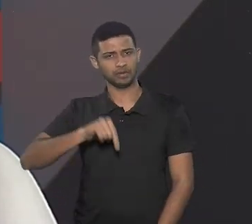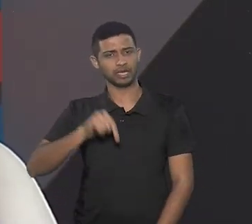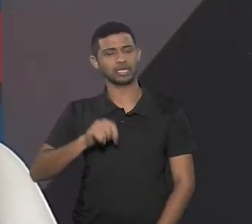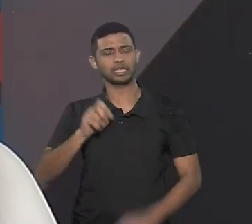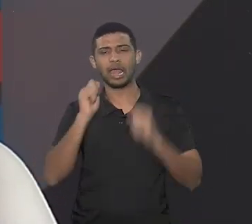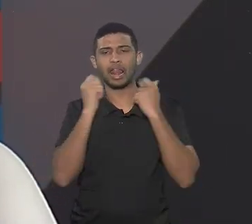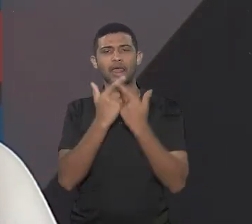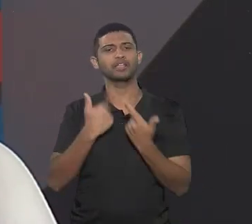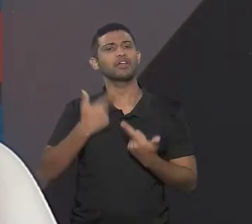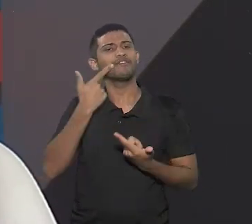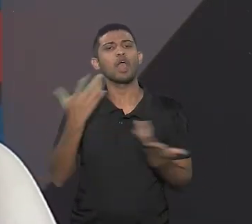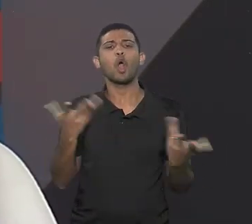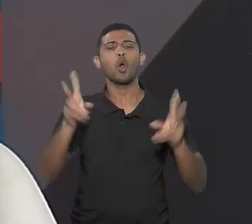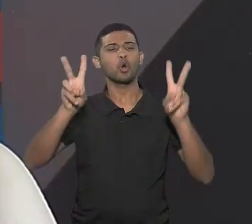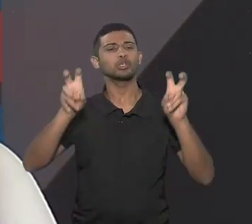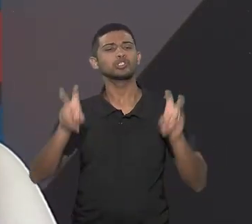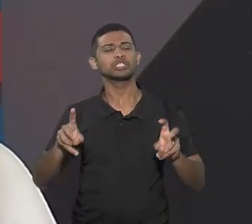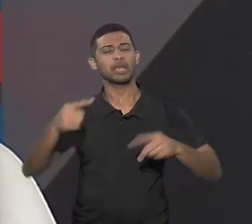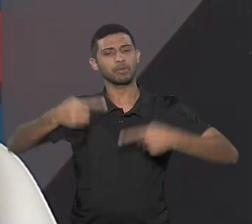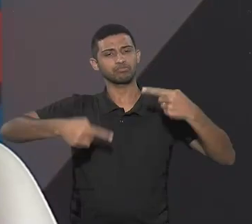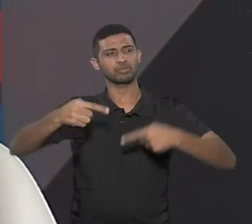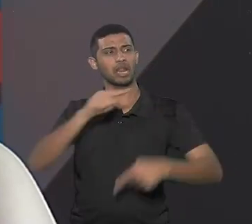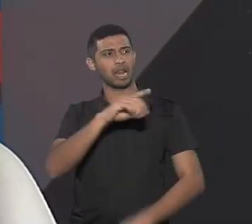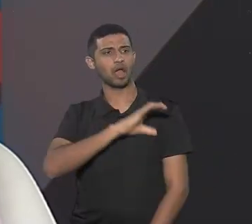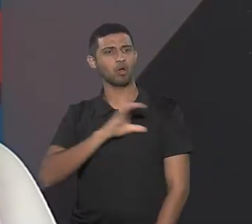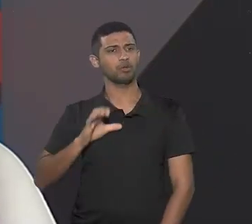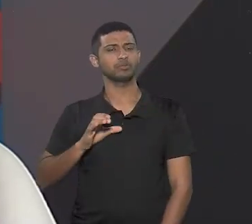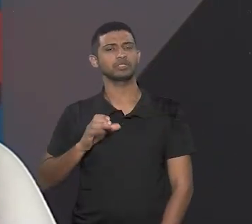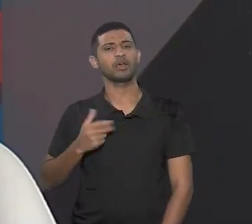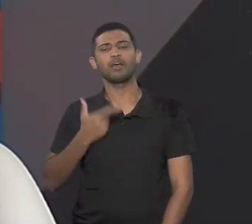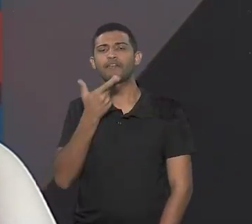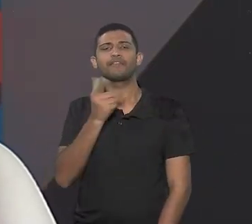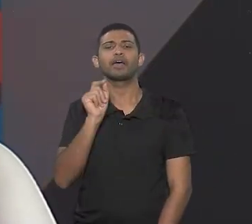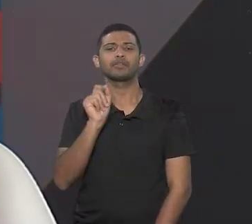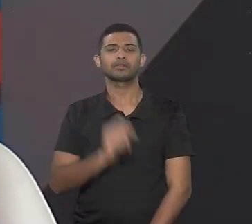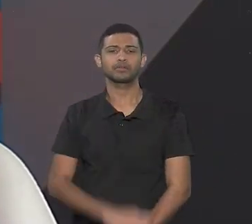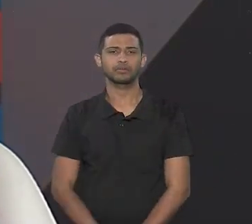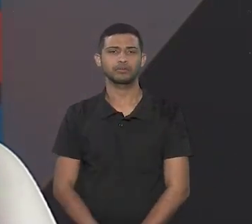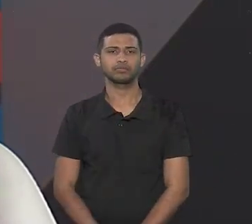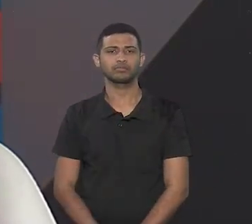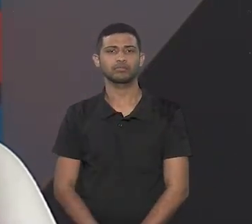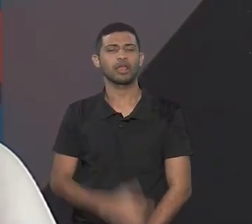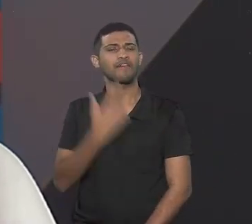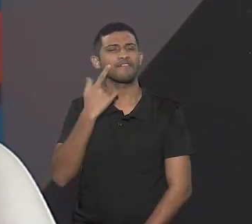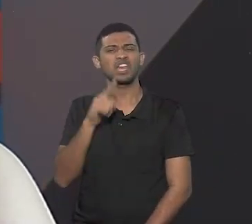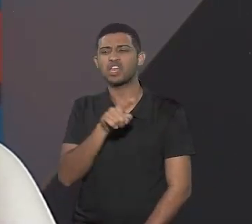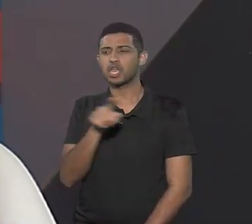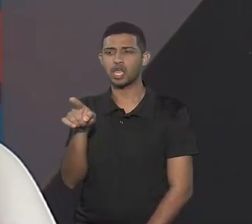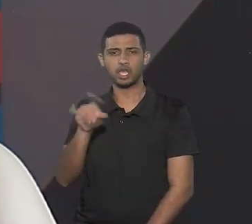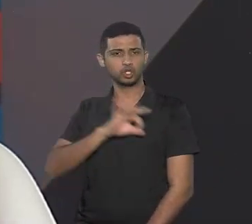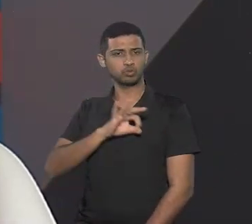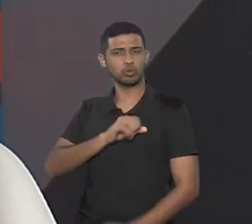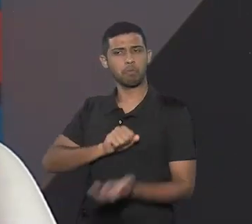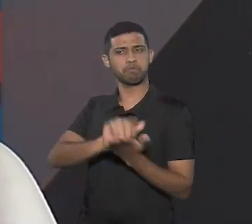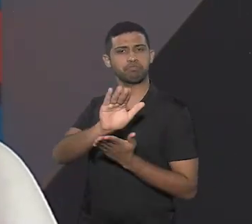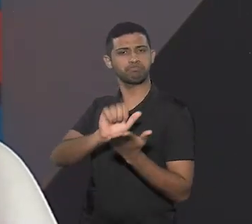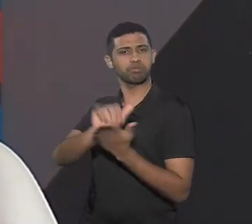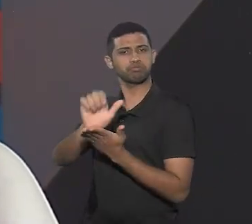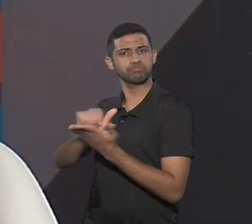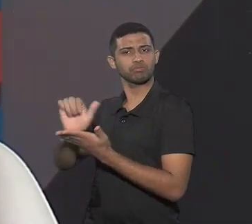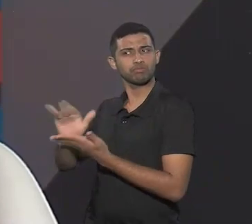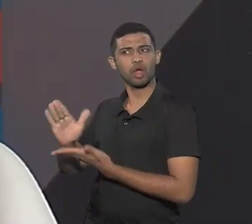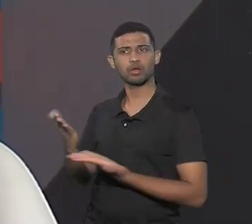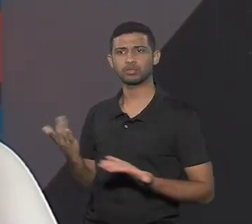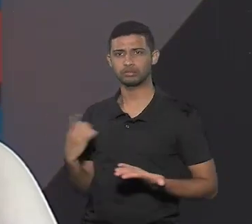de Segurança aqui da Alerj e um dos temas que estão sendo discutidos na comissão diz respeito à expulsão